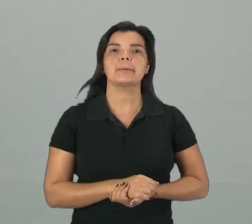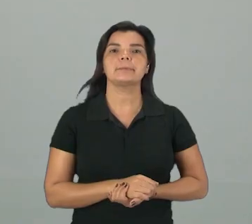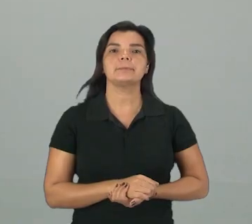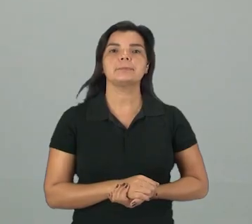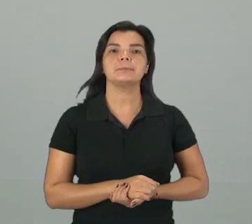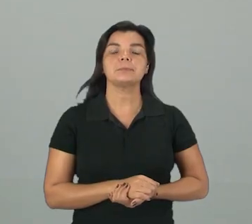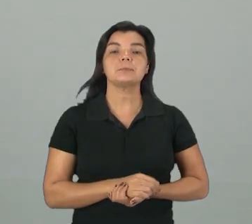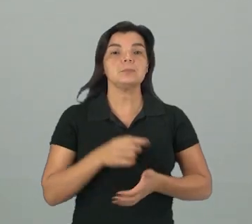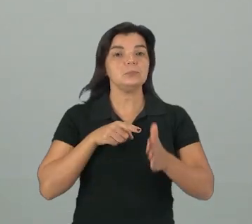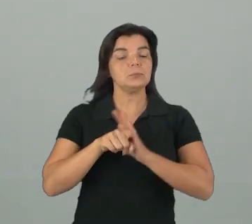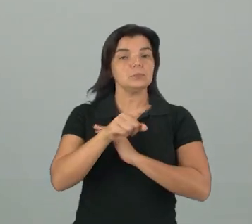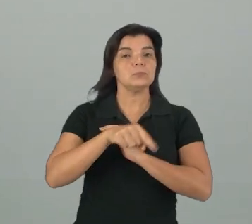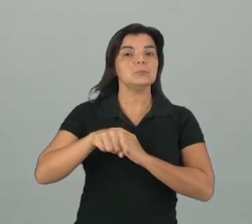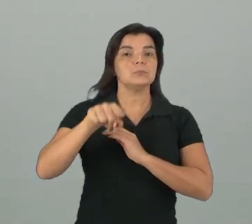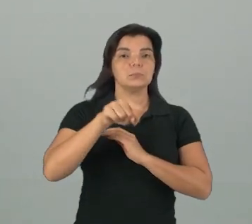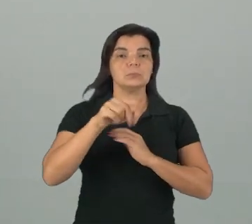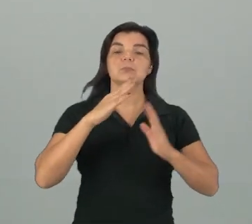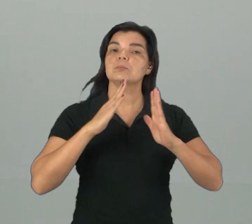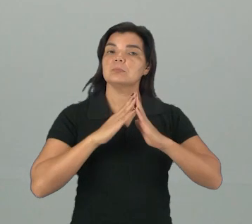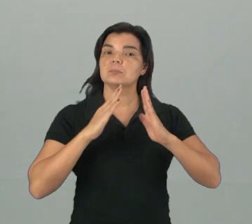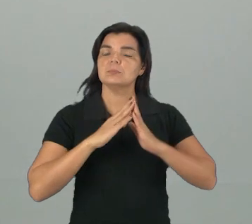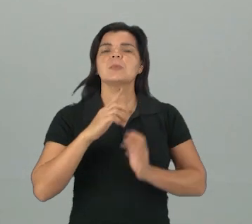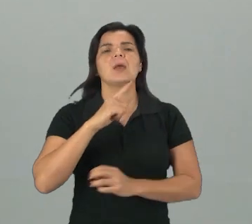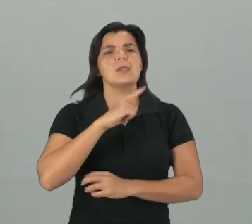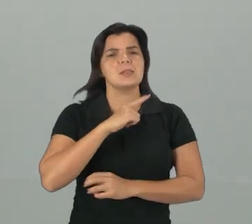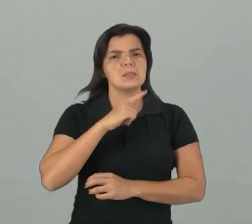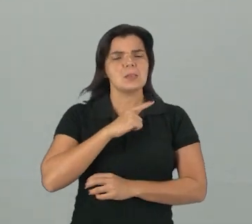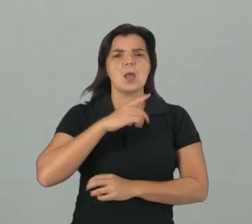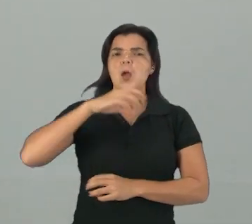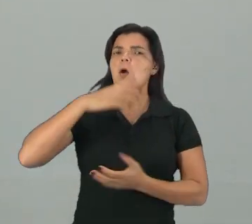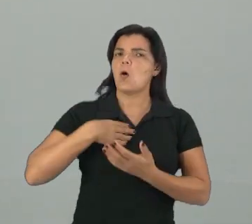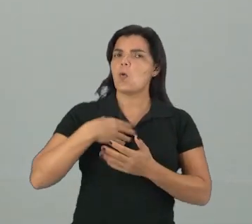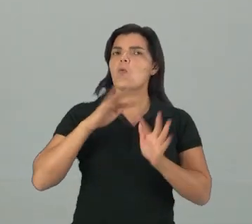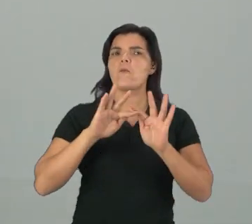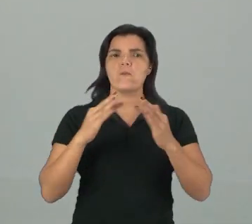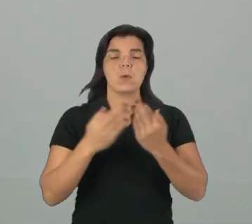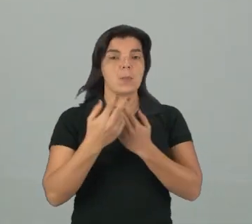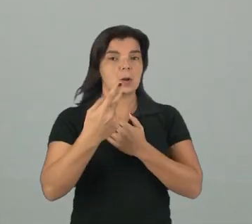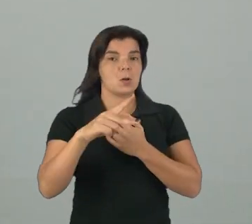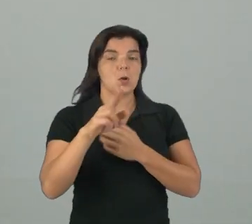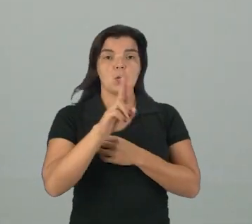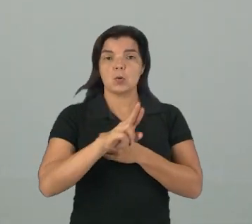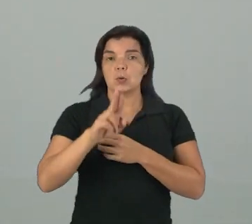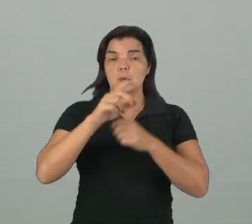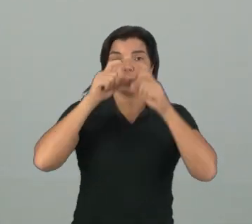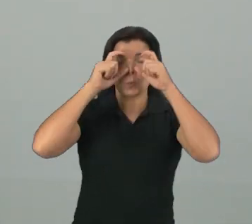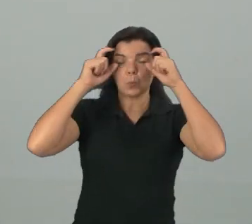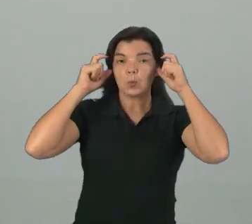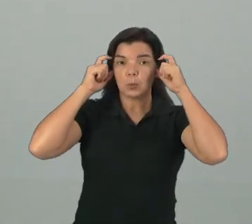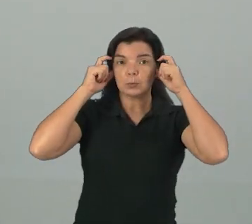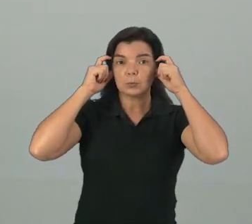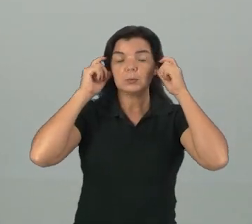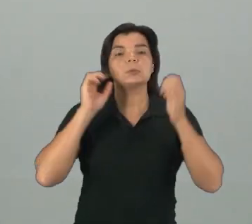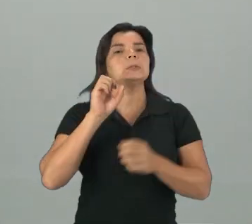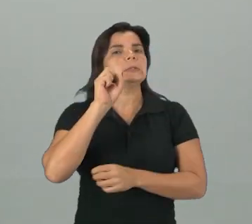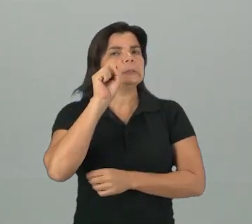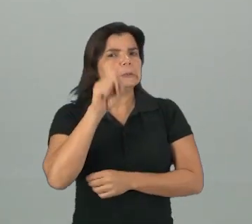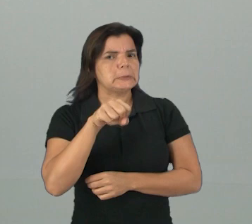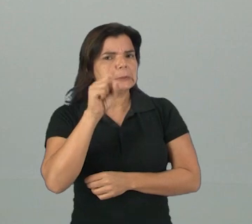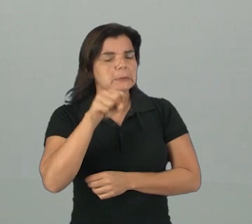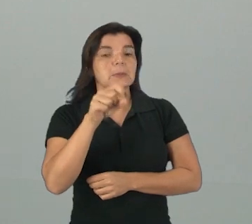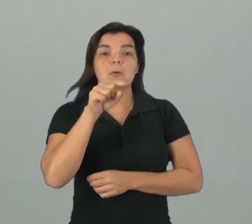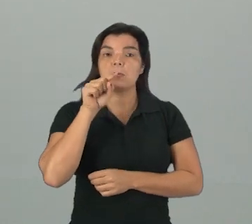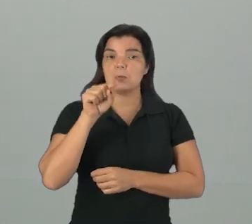aí, quero perguntar para vocês aí de casa. Tem algum adulto, tem algum familiar seu que faz uso de óculos de grau? Se